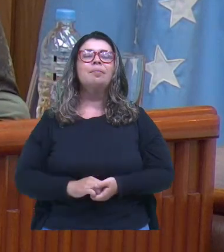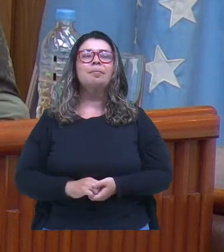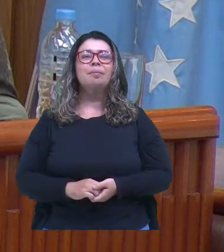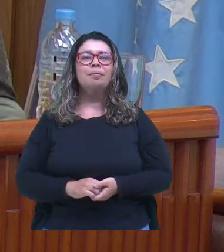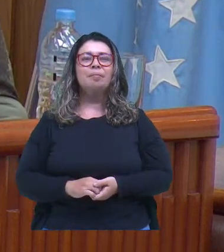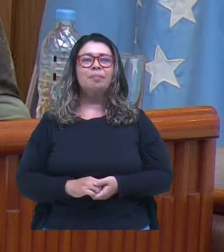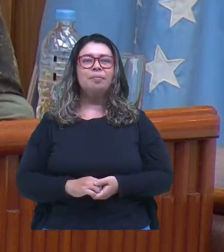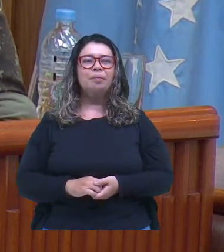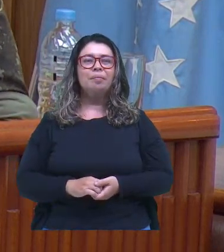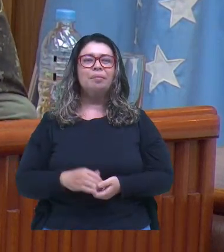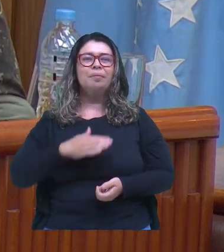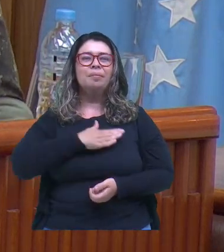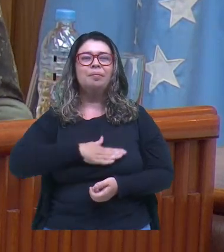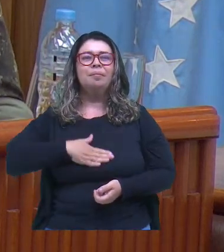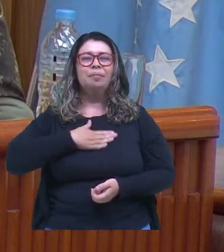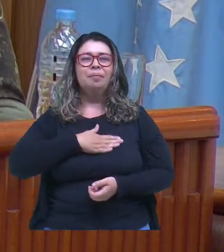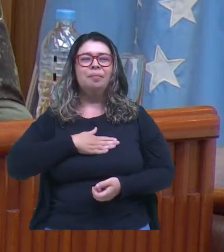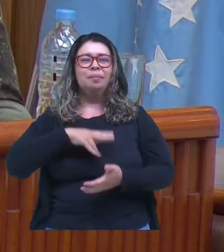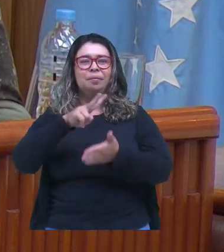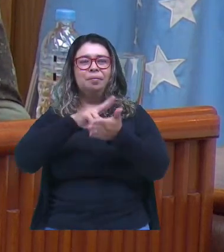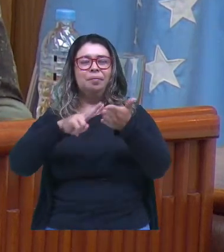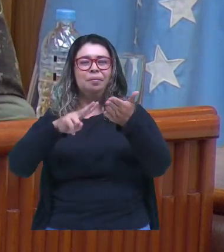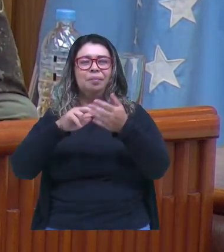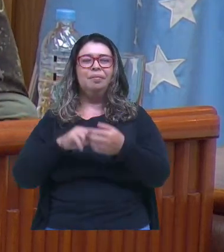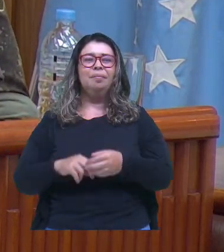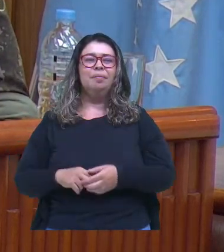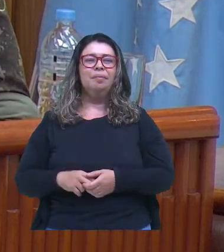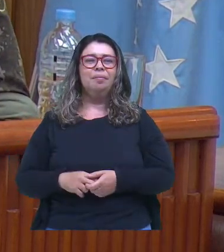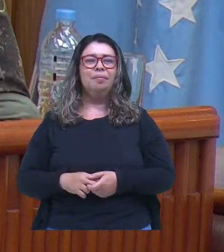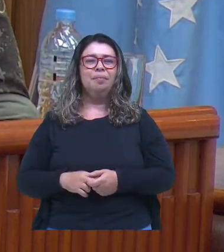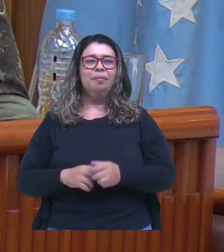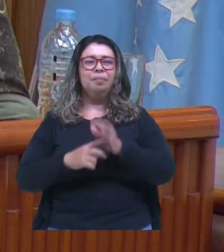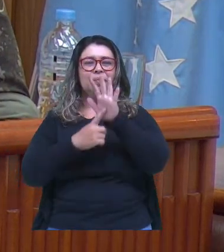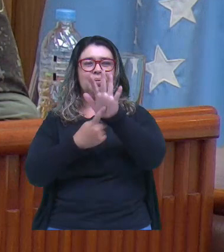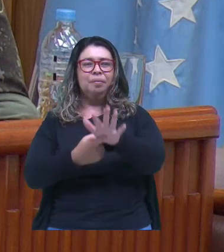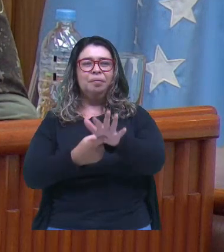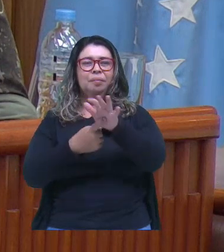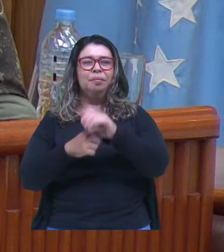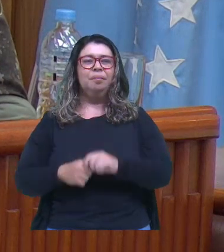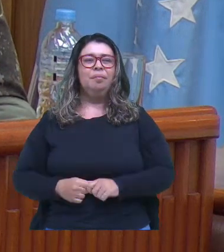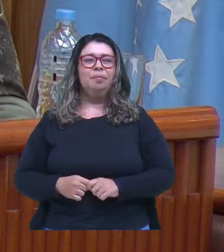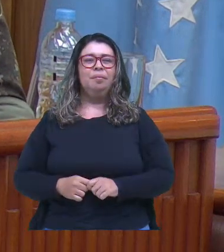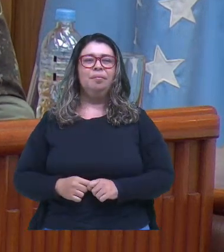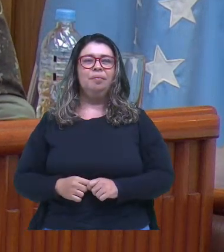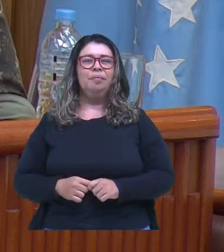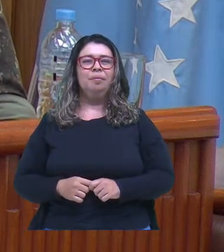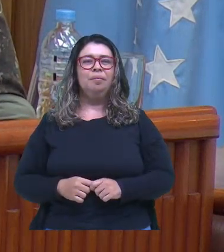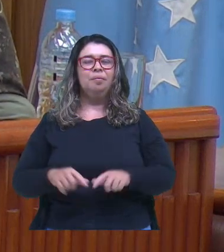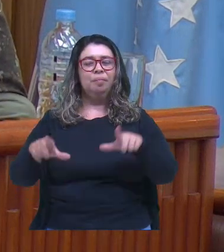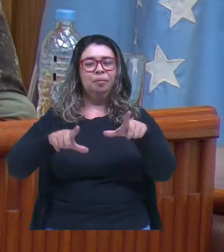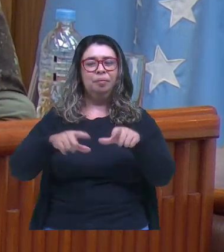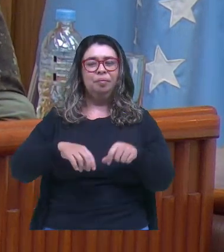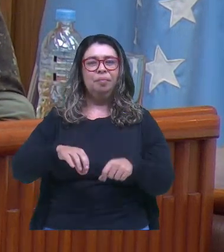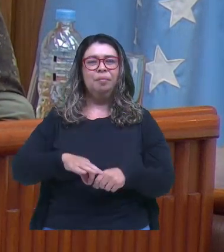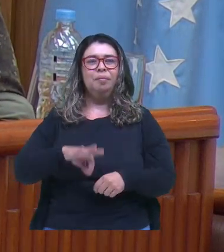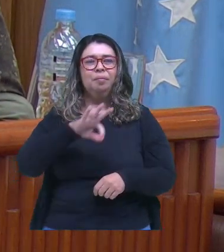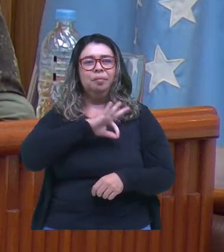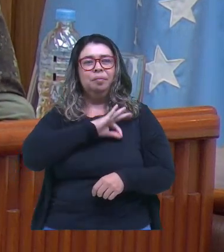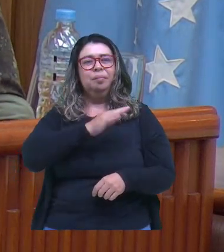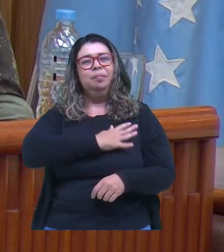E gostaria de ler um texto que representa o que a minha função policial militar